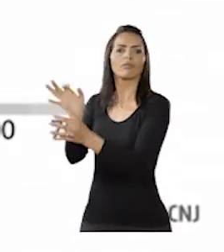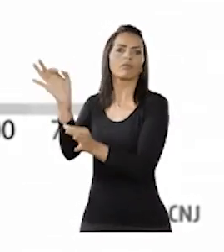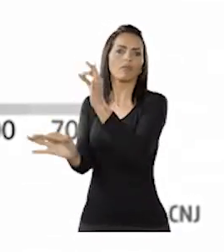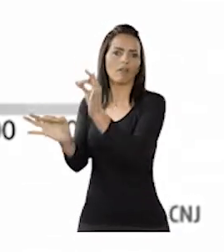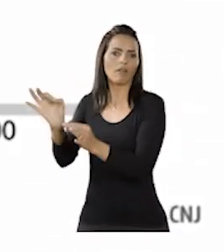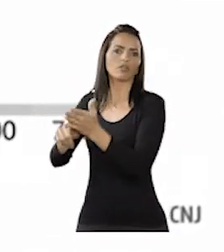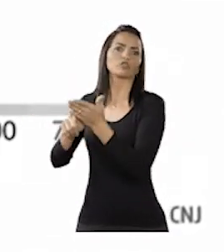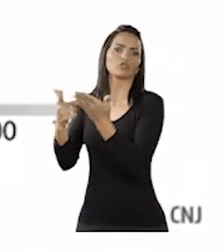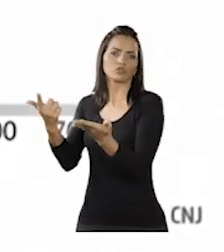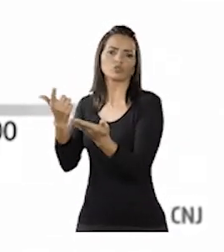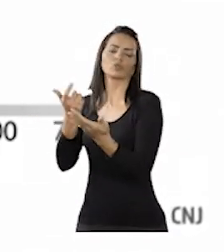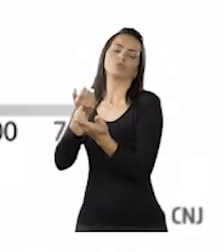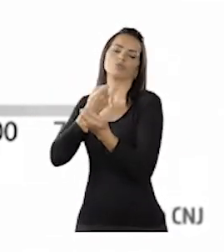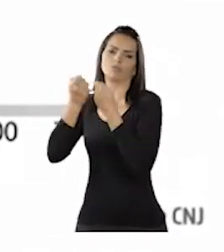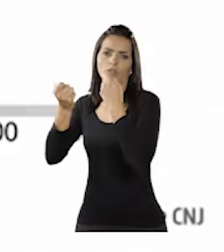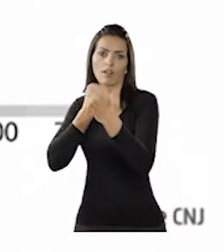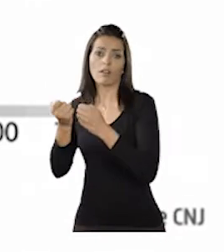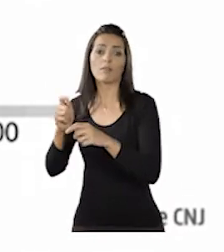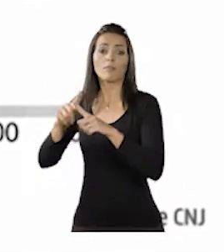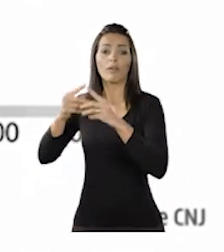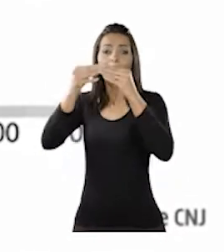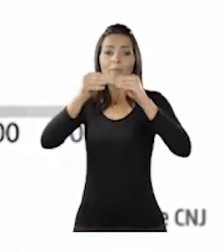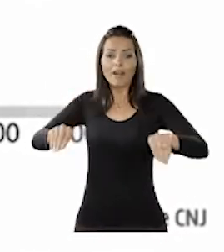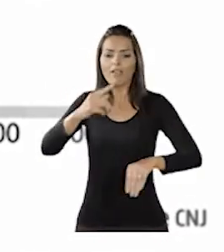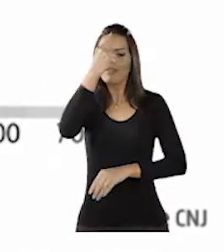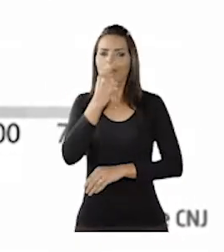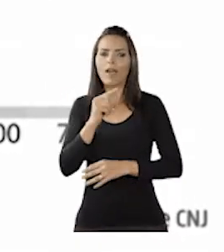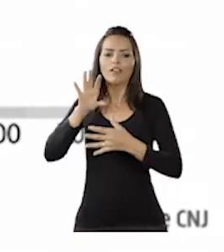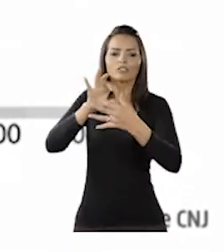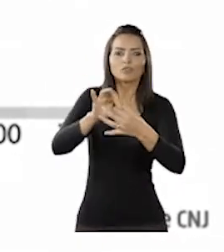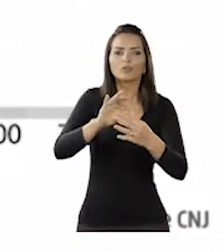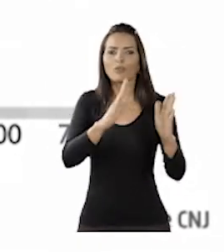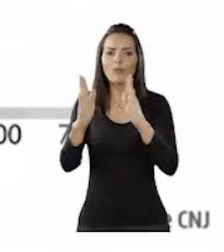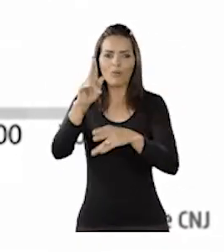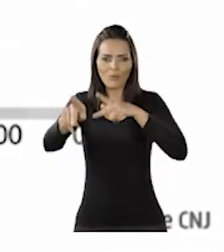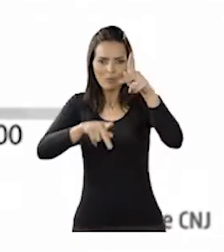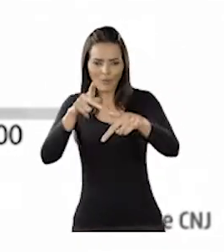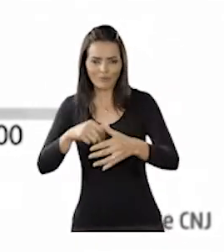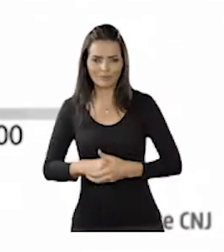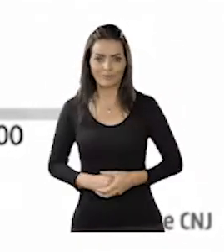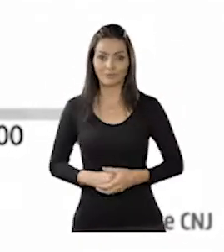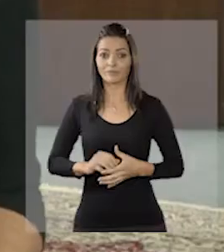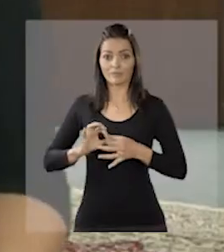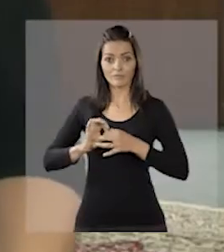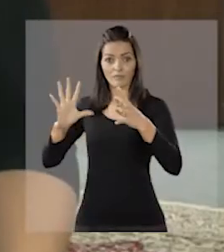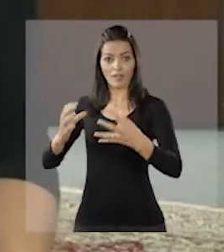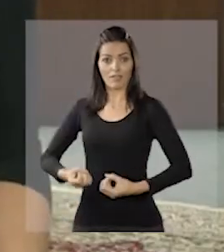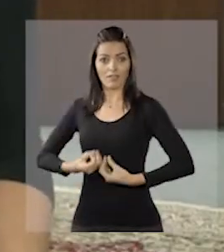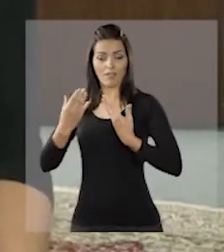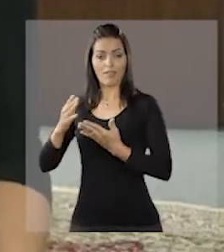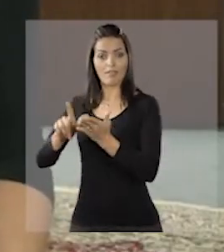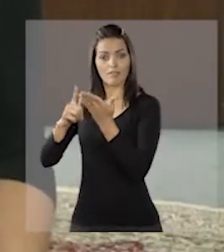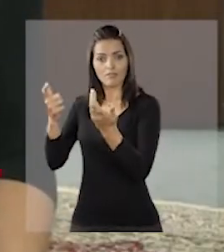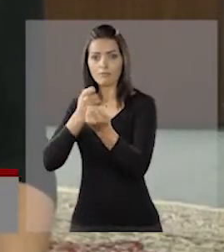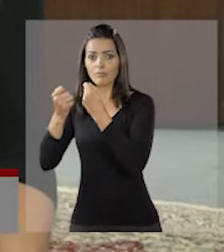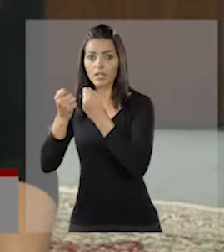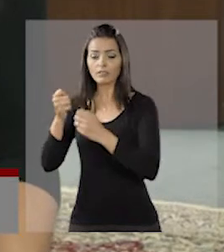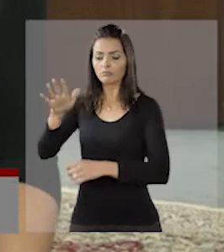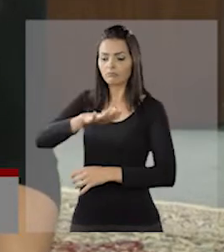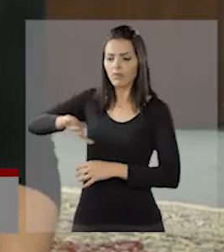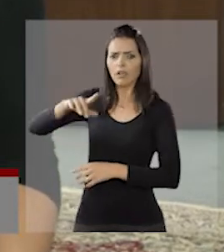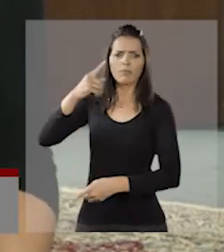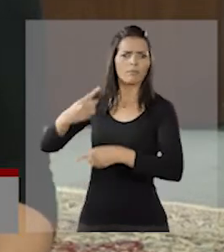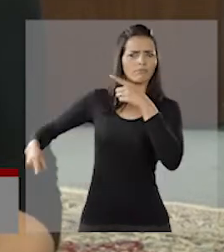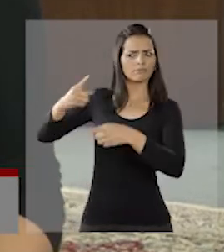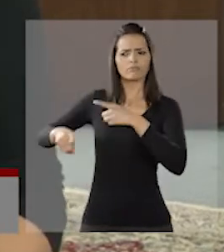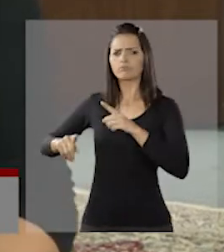partidos políticos, questionando matérias que teriam prejudicado sua imagem junto ao eleitorado. A liberdade de imprensa estabelece